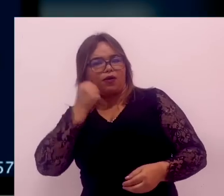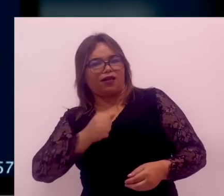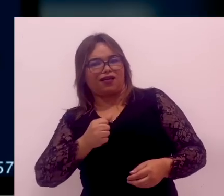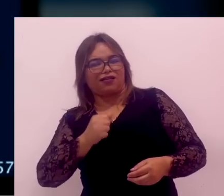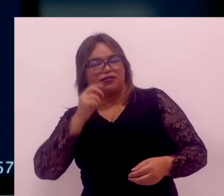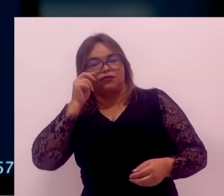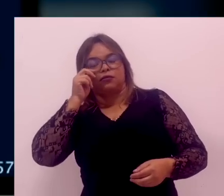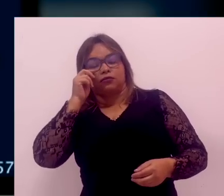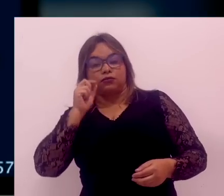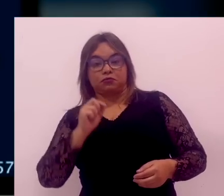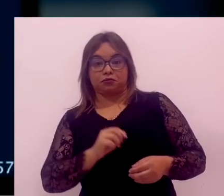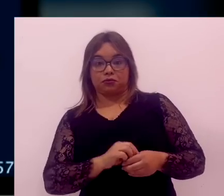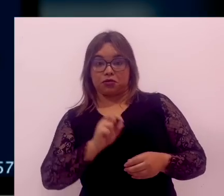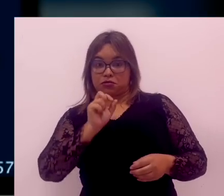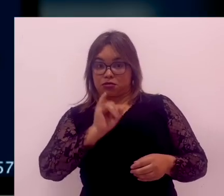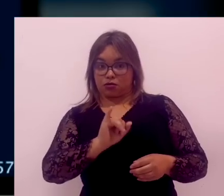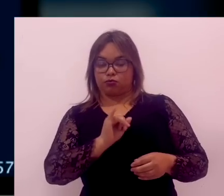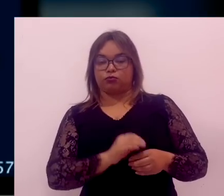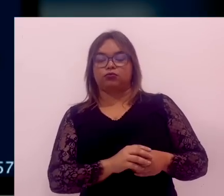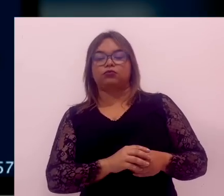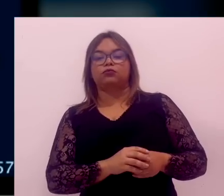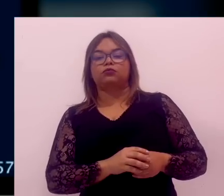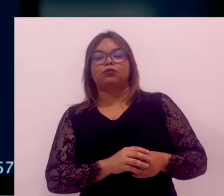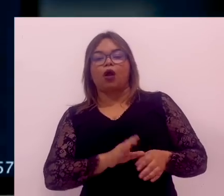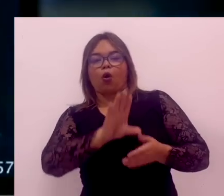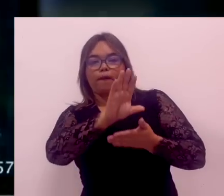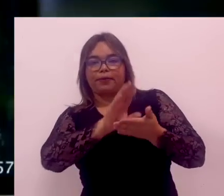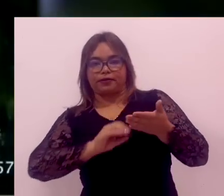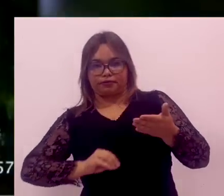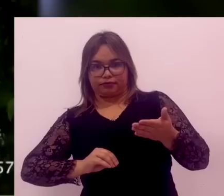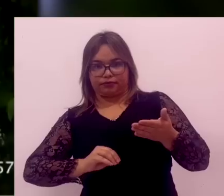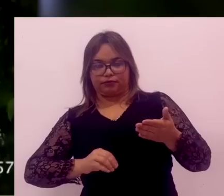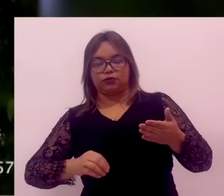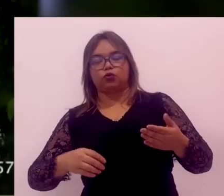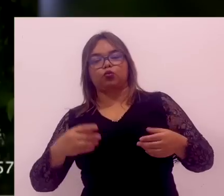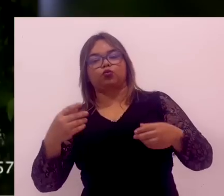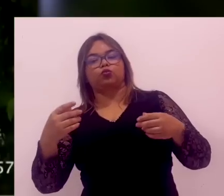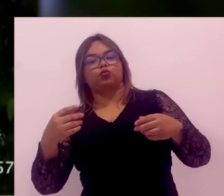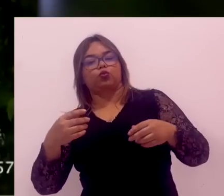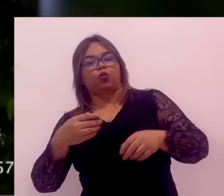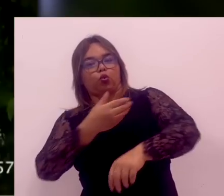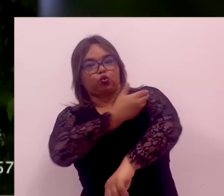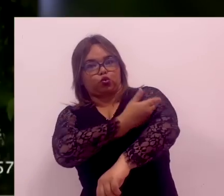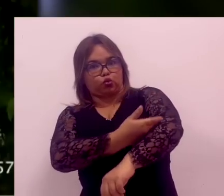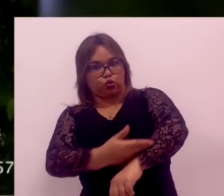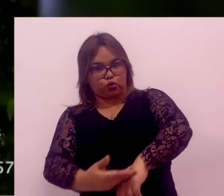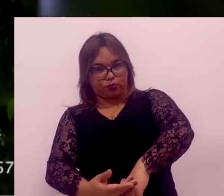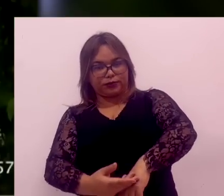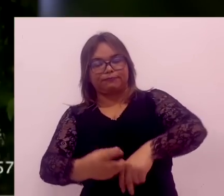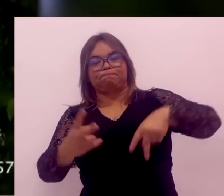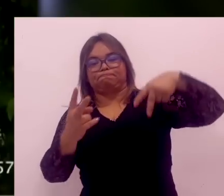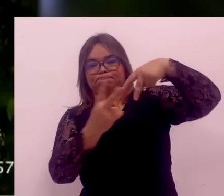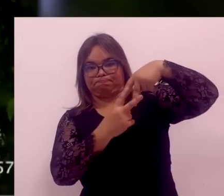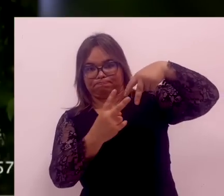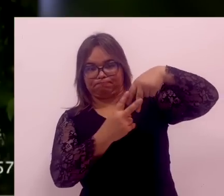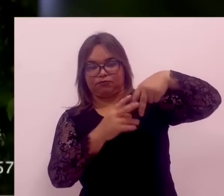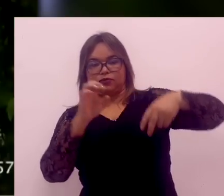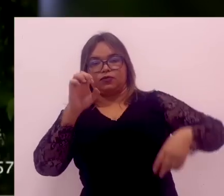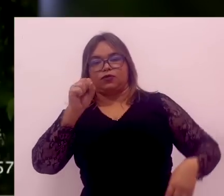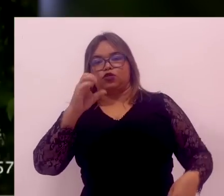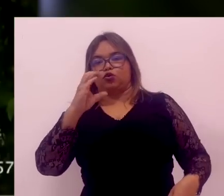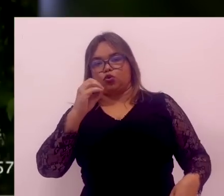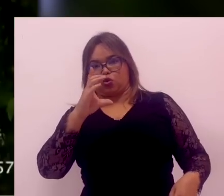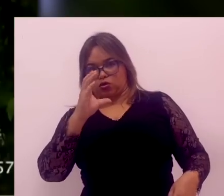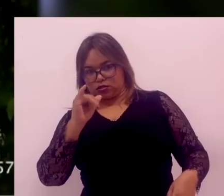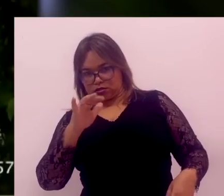escocês da maçonaria, o 33º grau é conhecido como soberano grão-inspetor-geral. É um grau